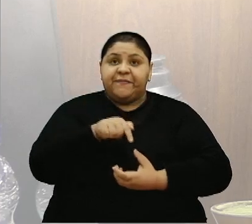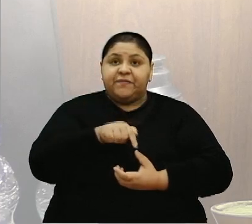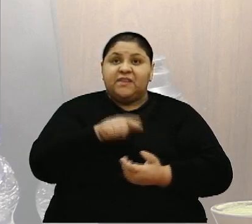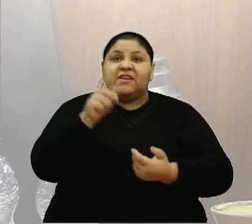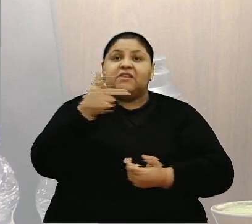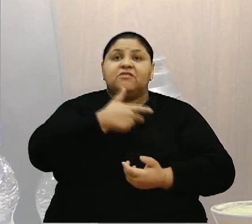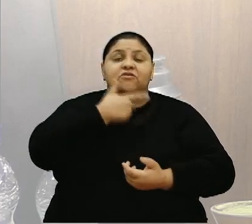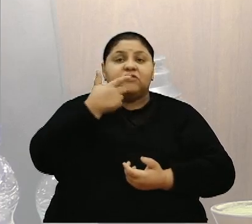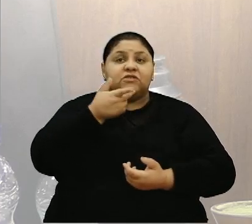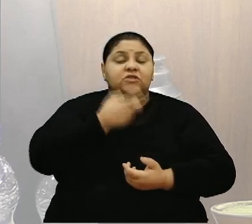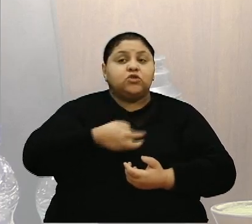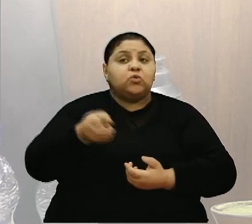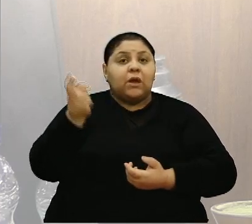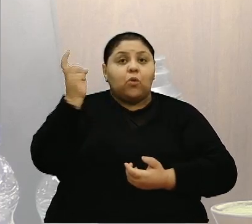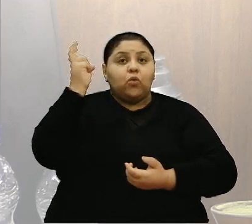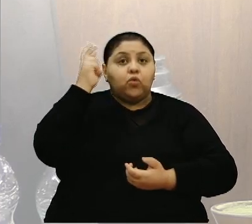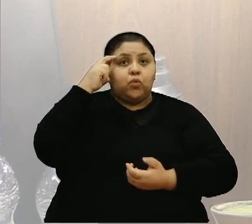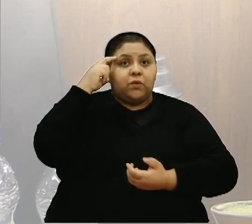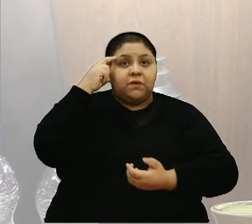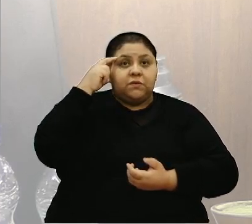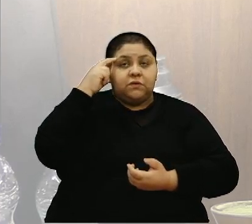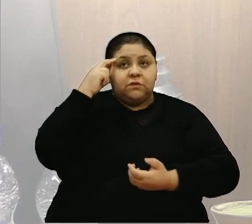falou da cultura